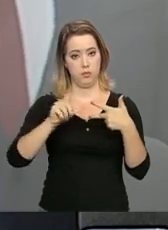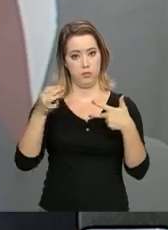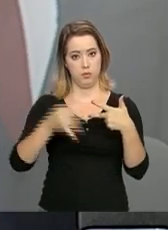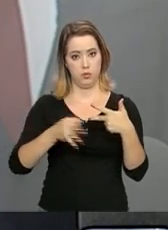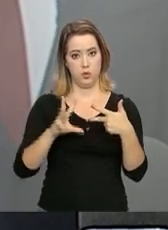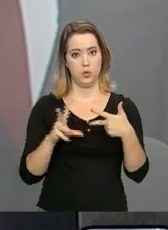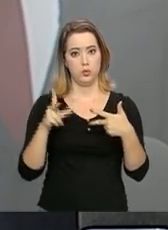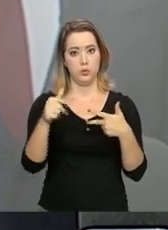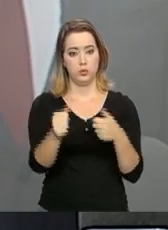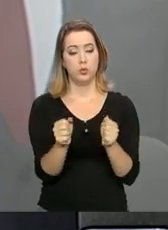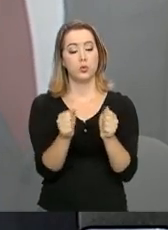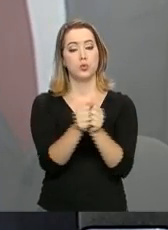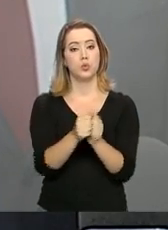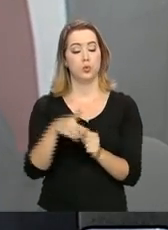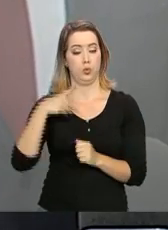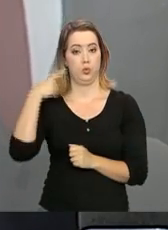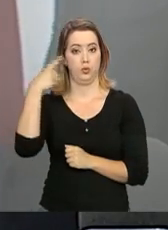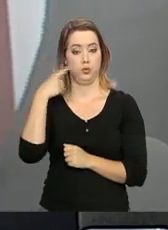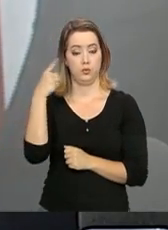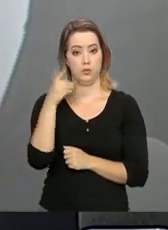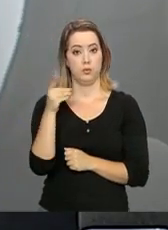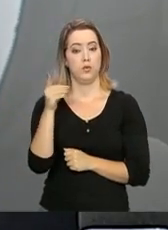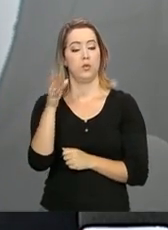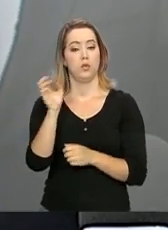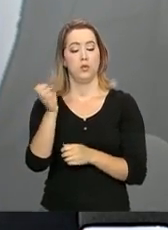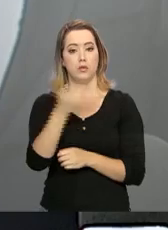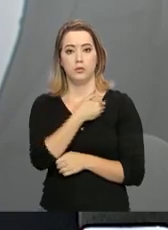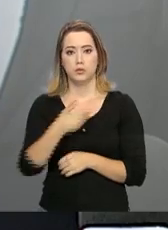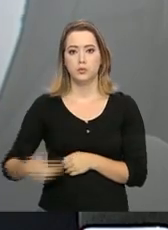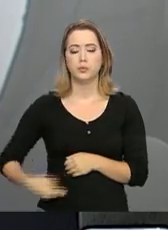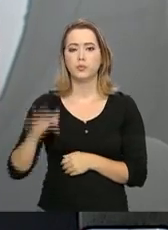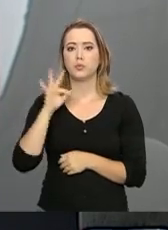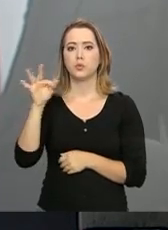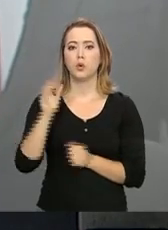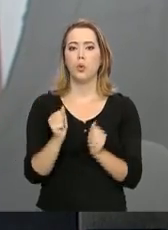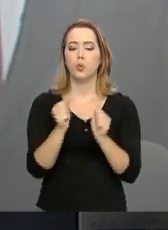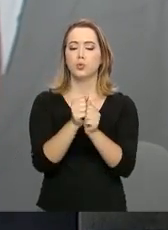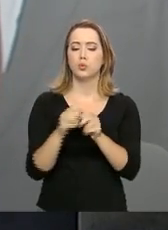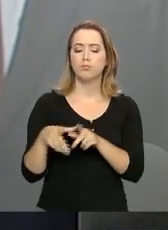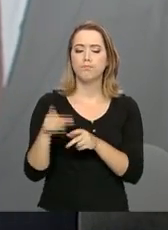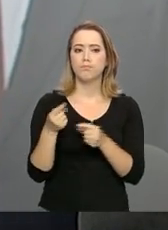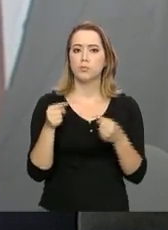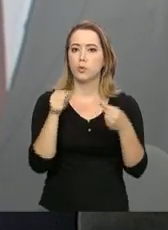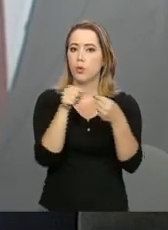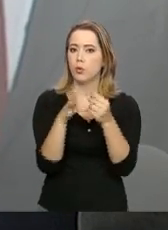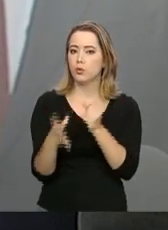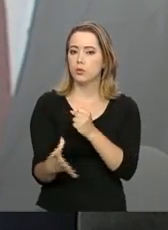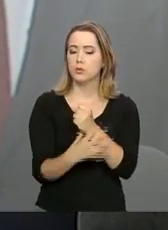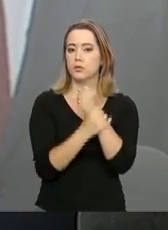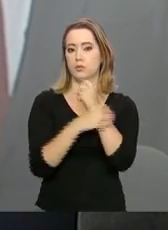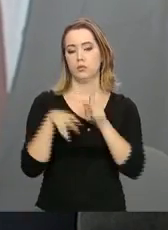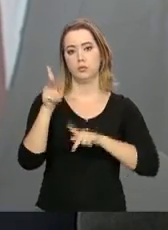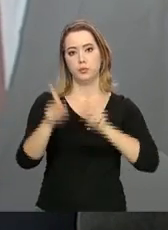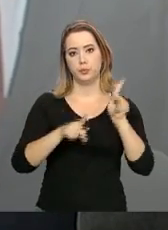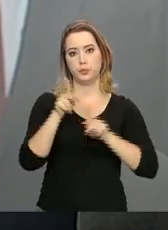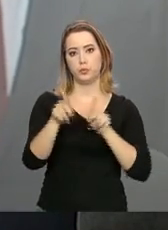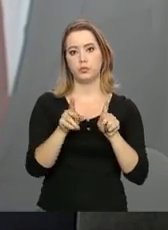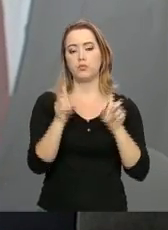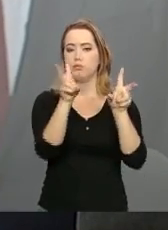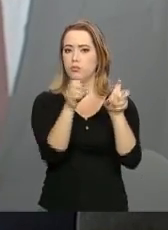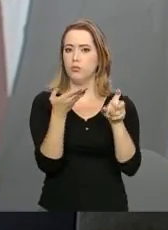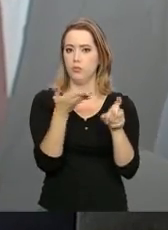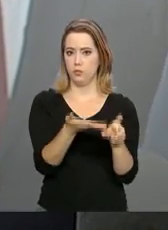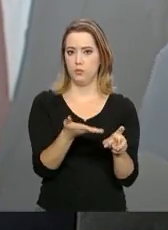todas as autoridades vinculadas ao tema da segurança pública, para tratar dessa